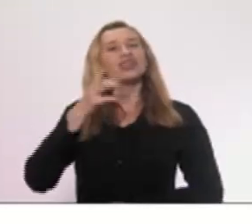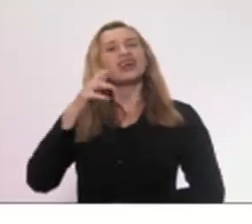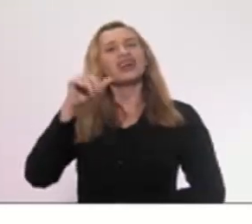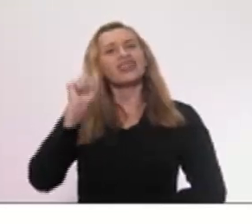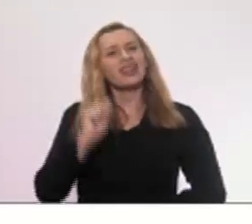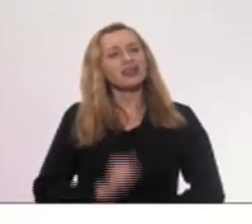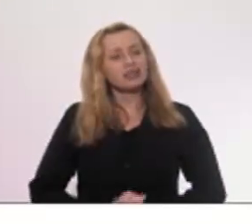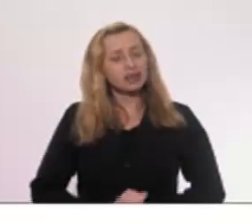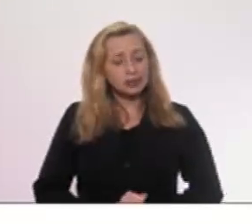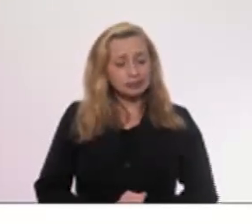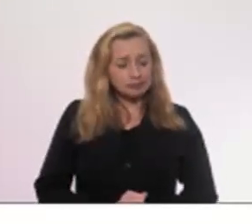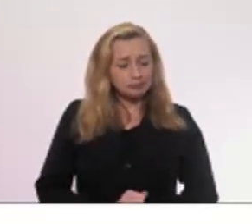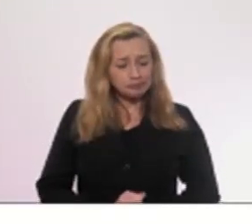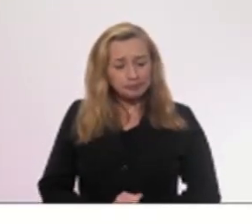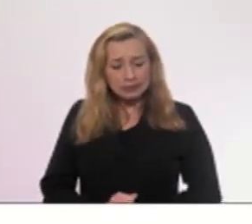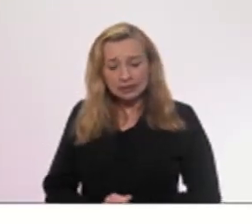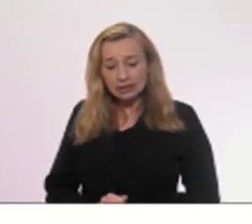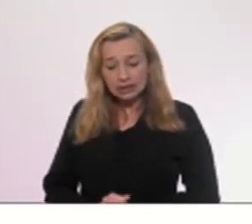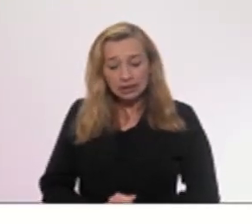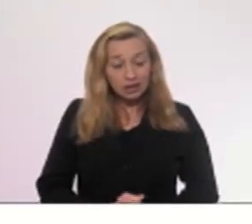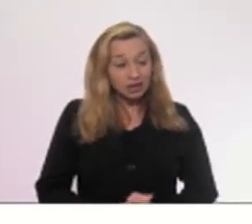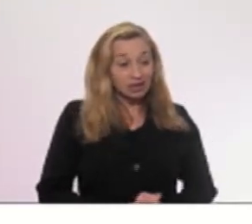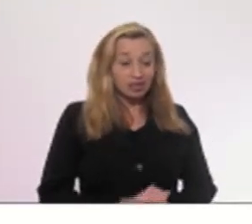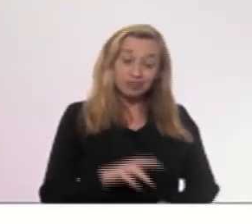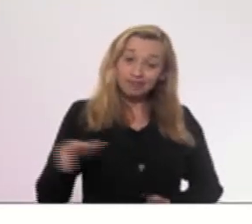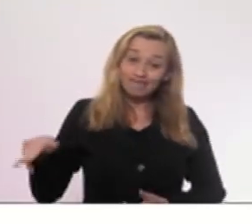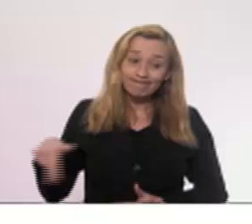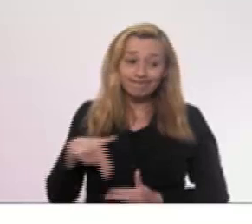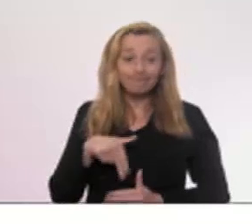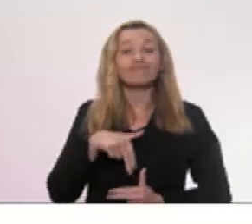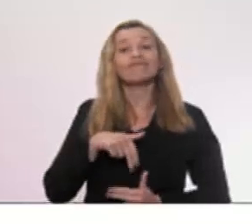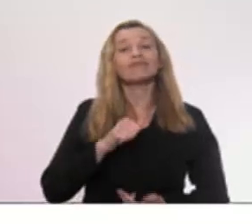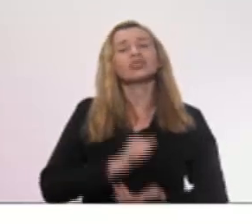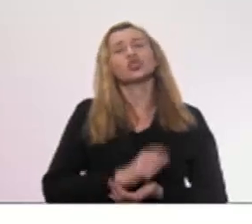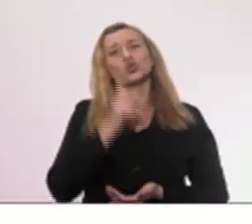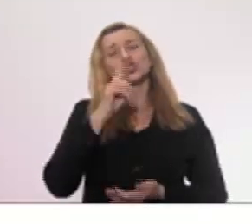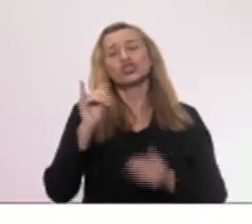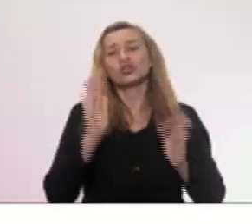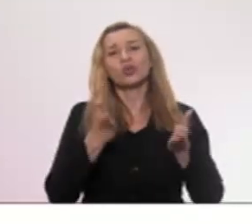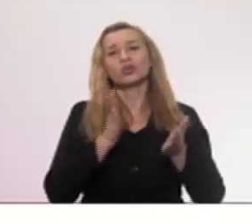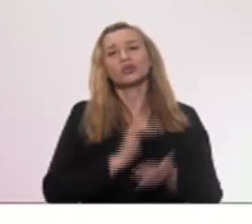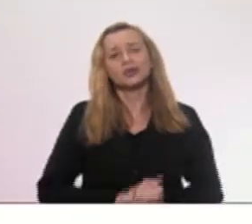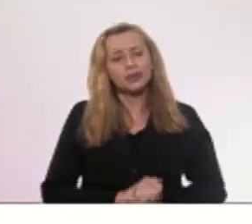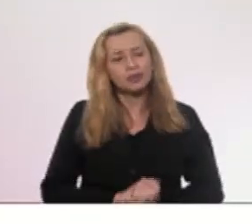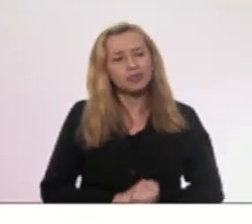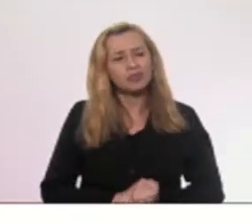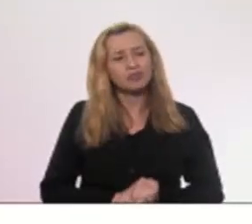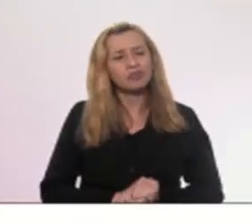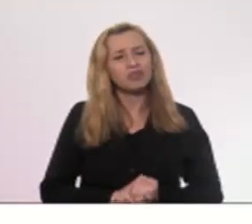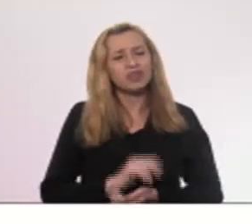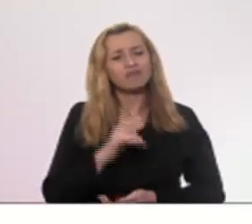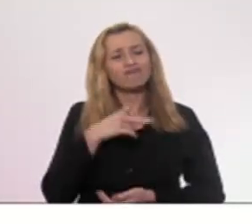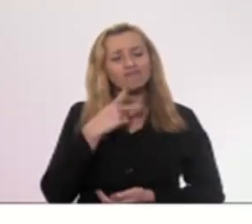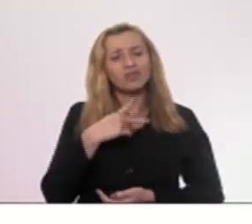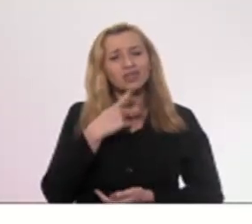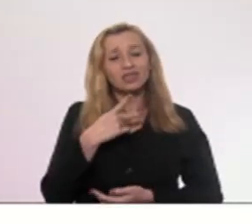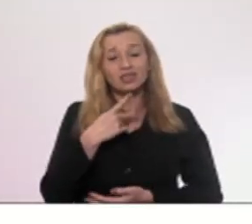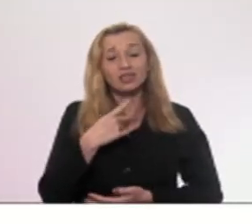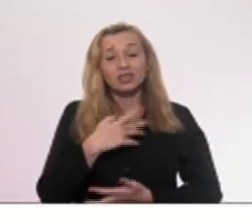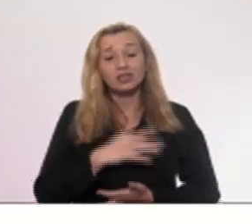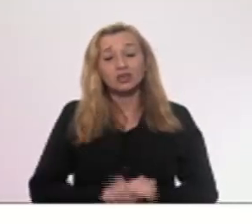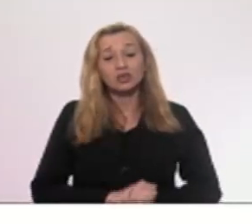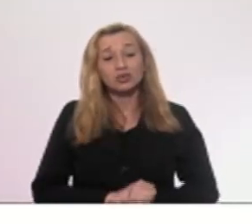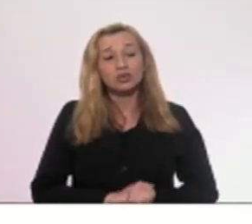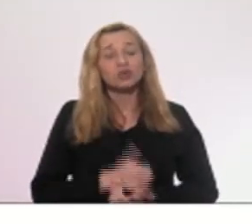Souza, é inevitável vir a esta tribuna no dia de hoje para repercutir